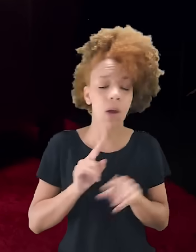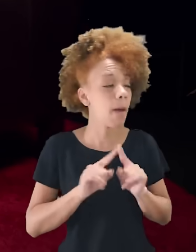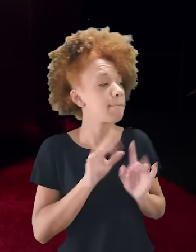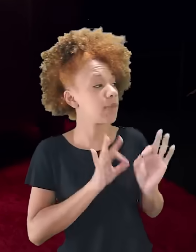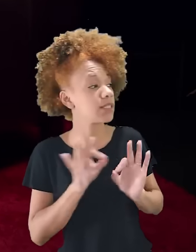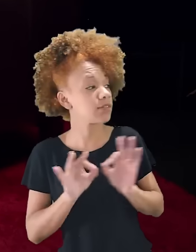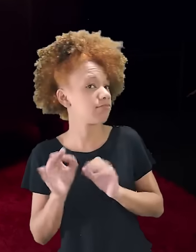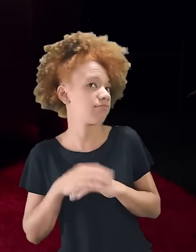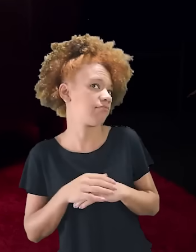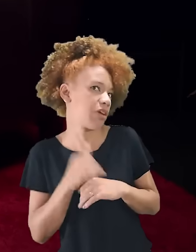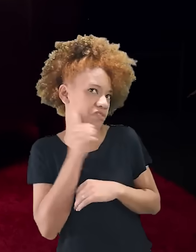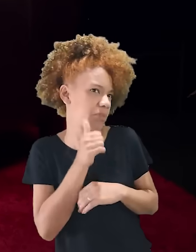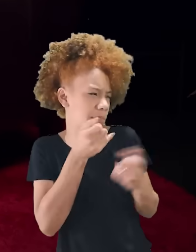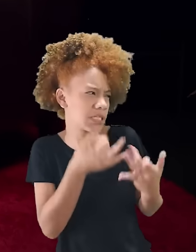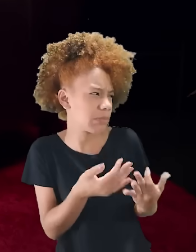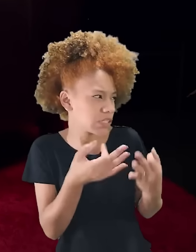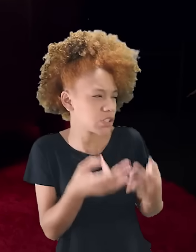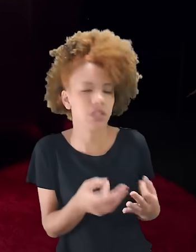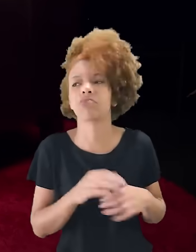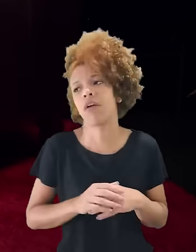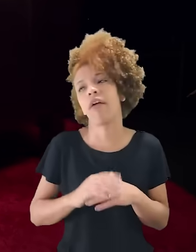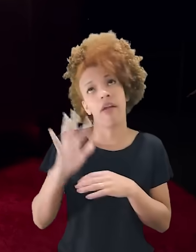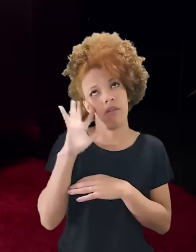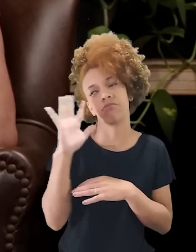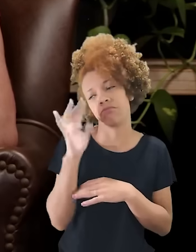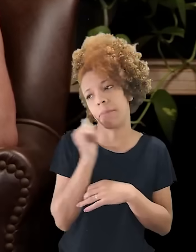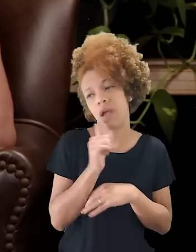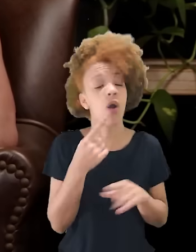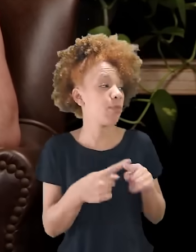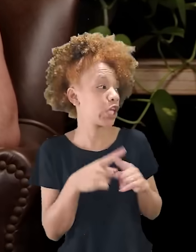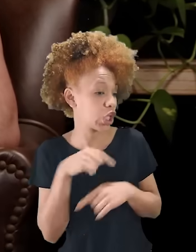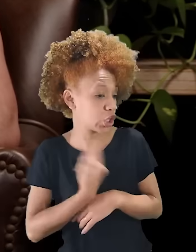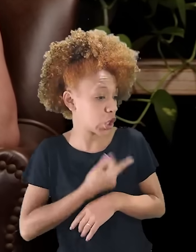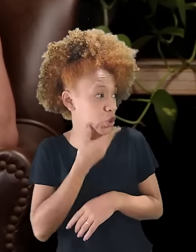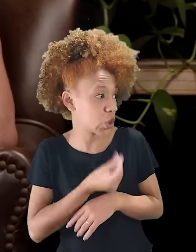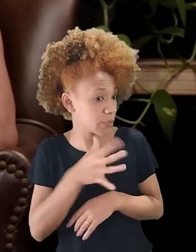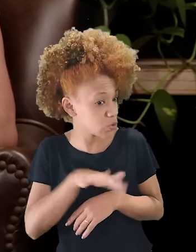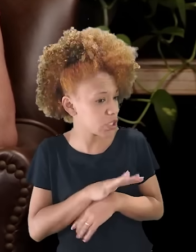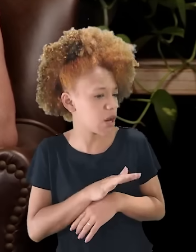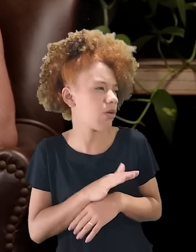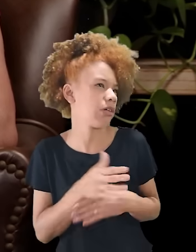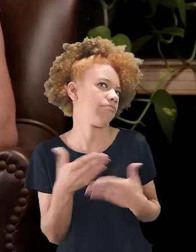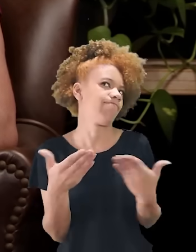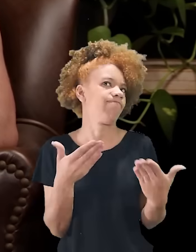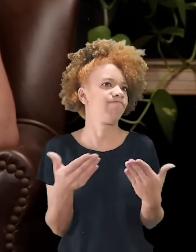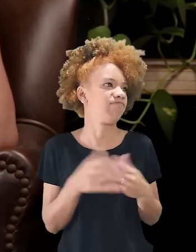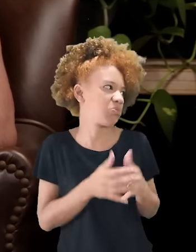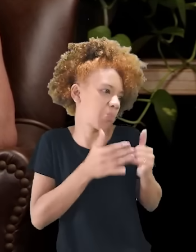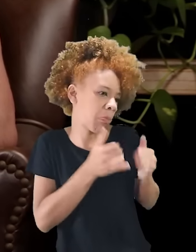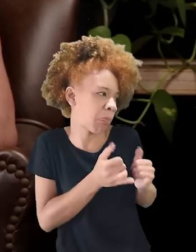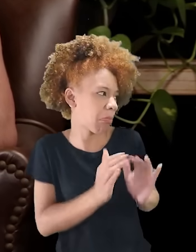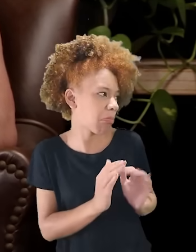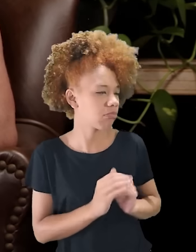poder mas é uma projeção feminina me me explica direitinho porque assim porque nós homens em geral botar assim a gente meio que caga e anda